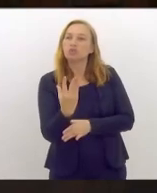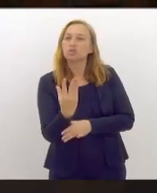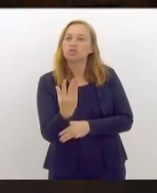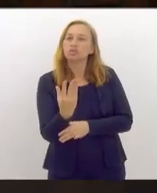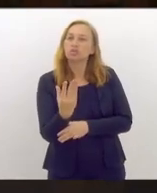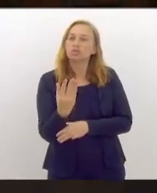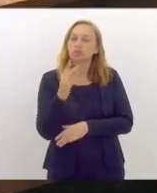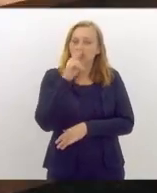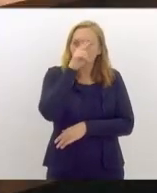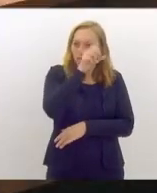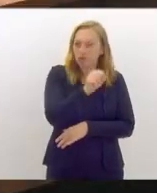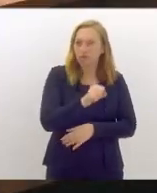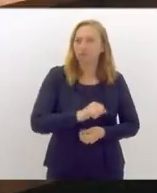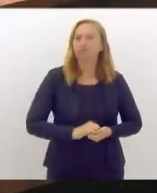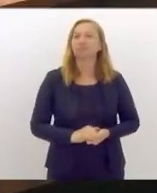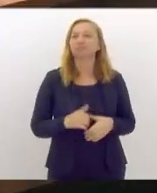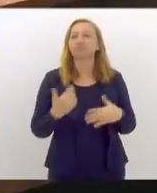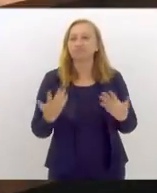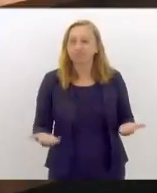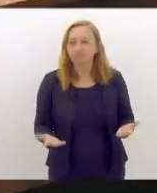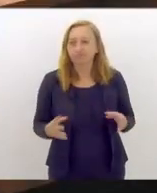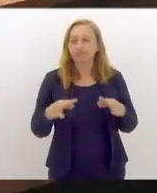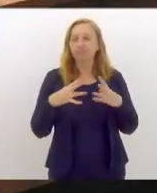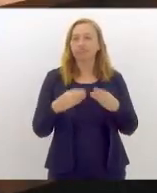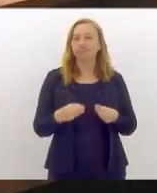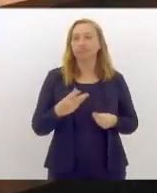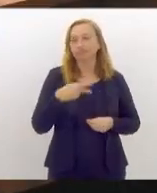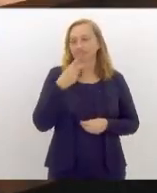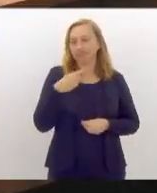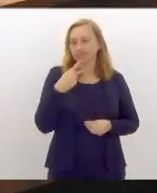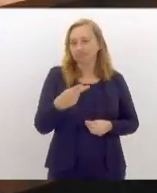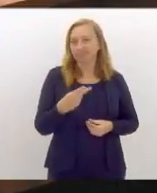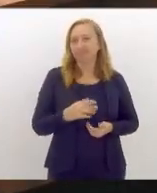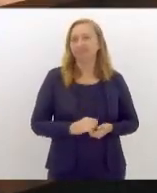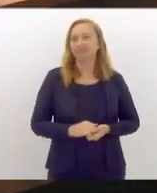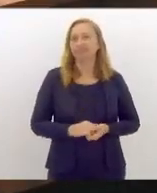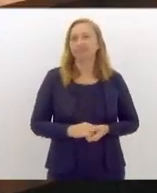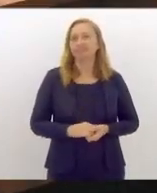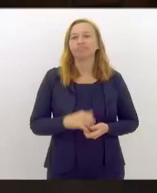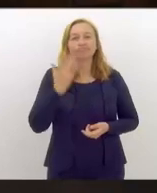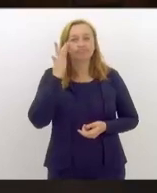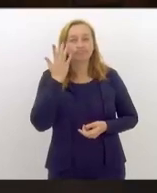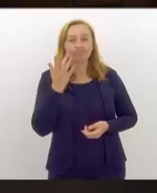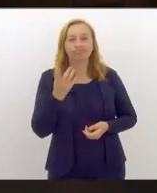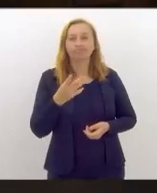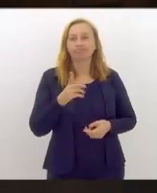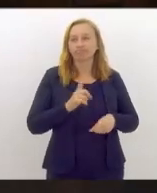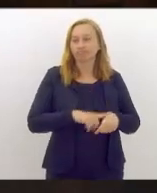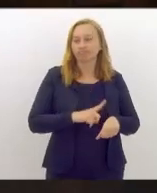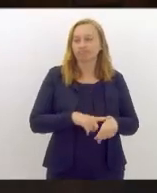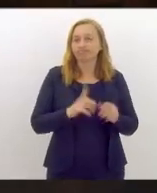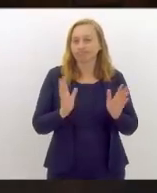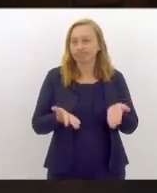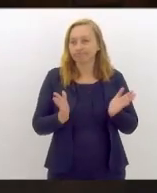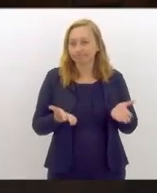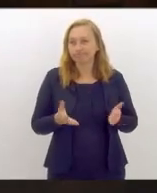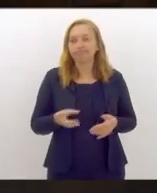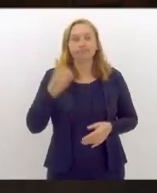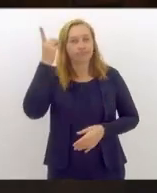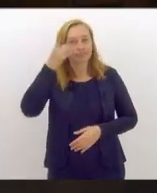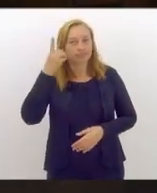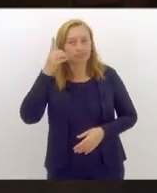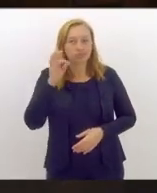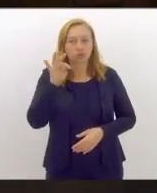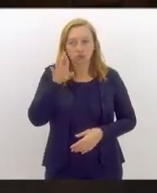muita força Então tudo isso para dizer que acho que um momento como esse de hoje Deputado